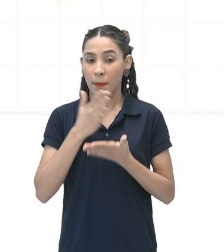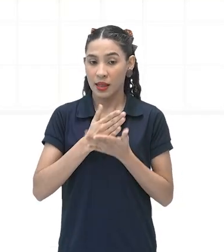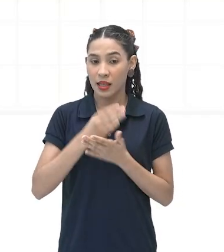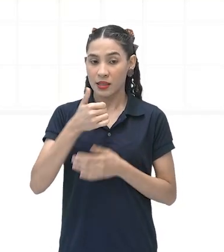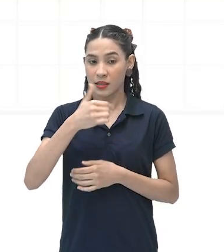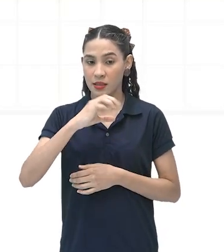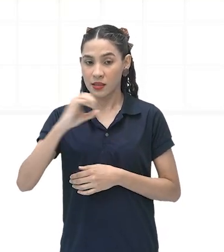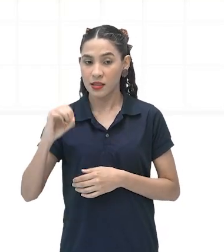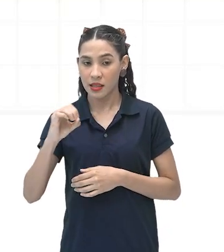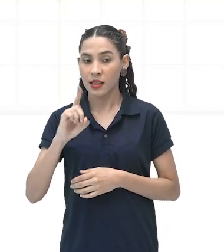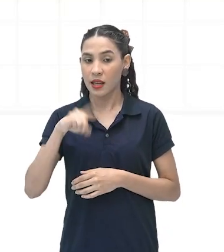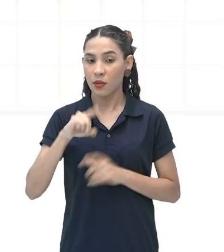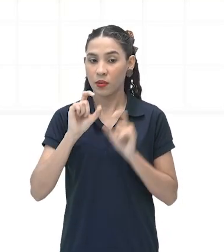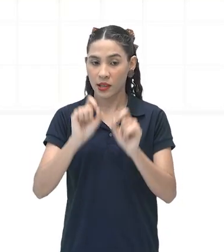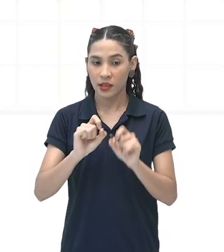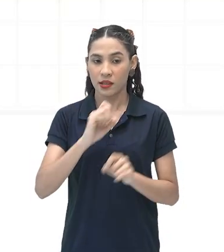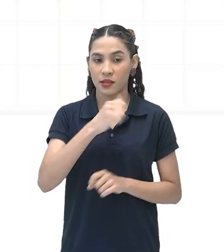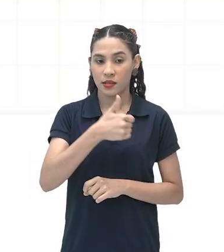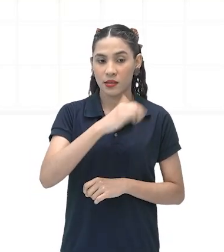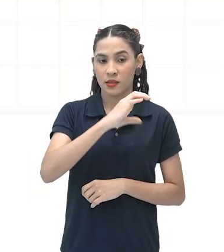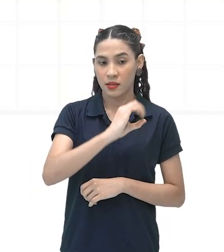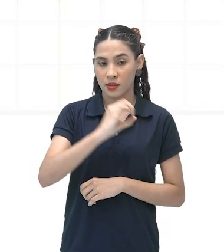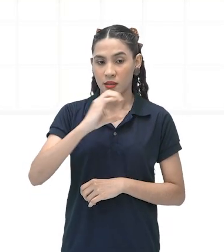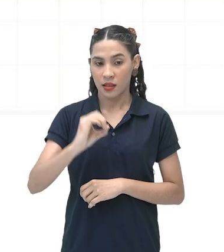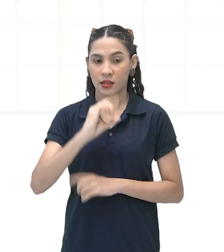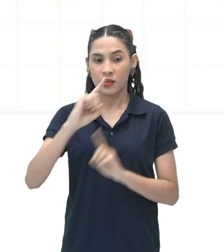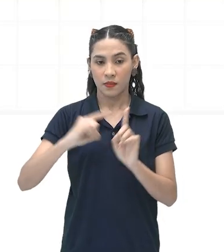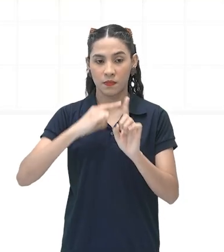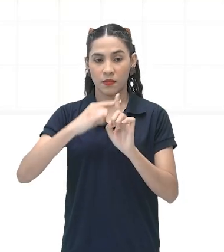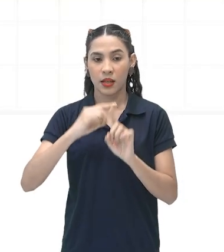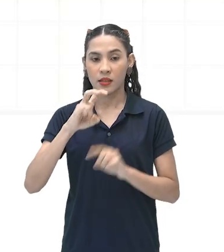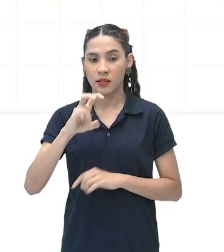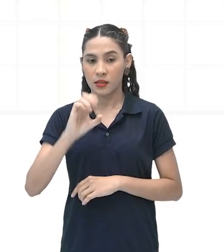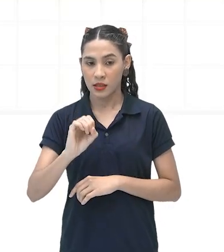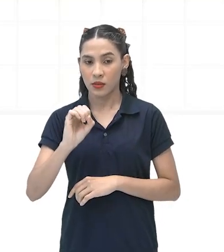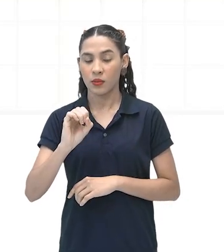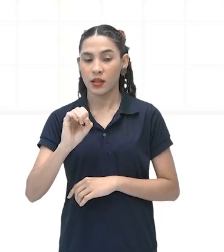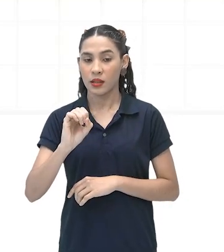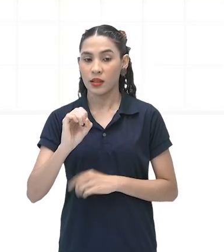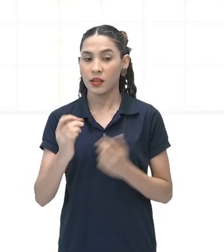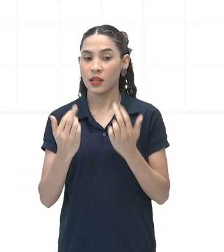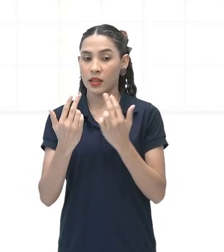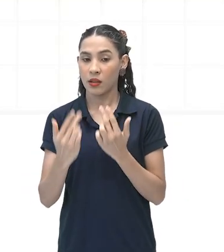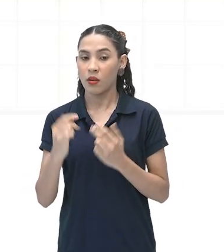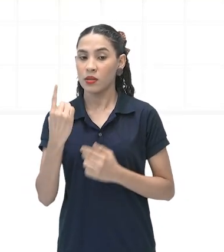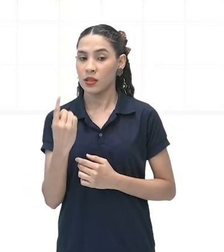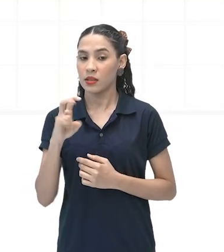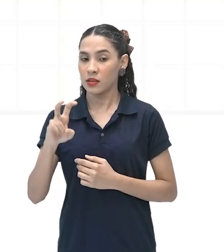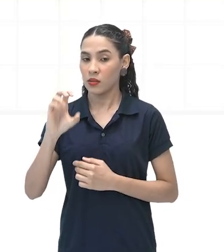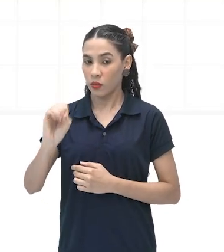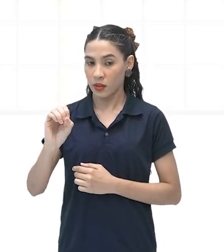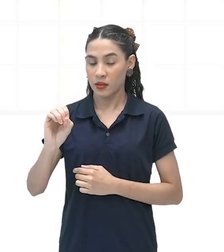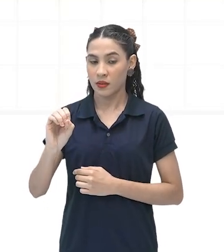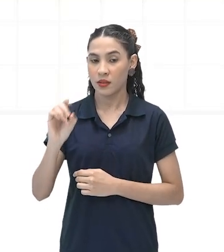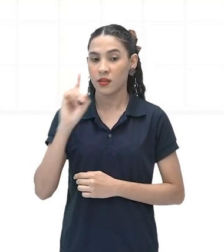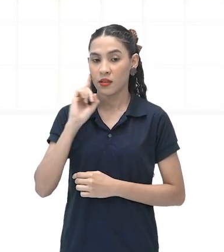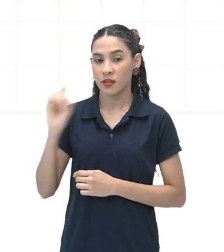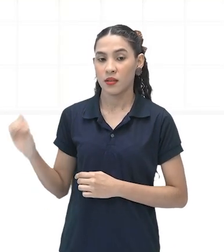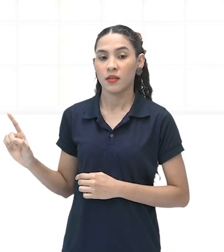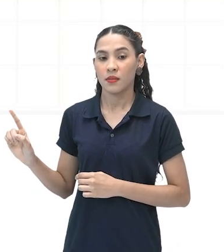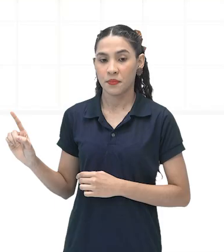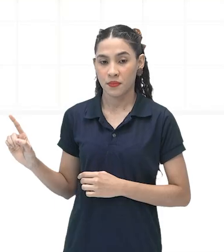seja, a metade, então vai ser 100 mais 50. Logo, ele vai ter um valor